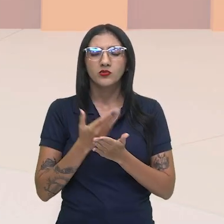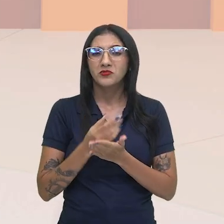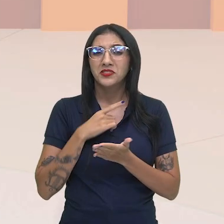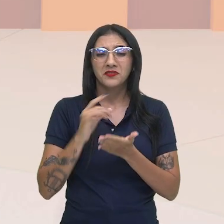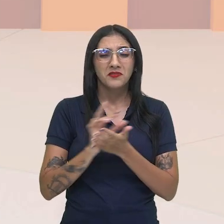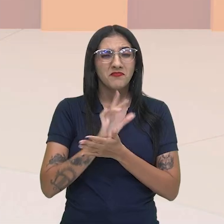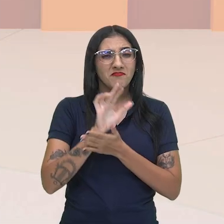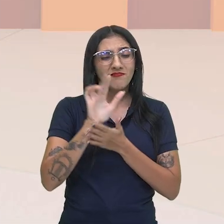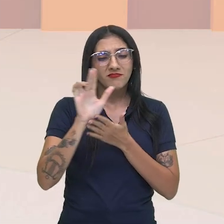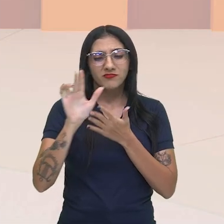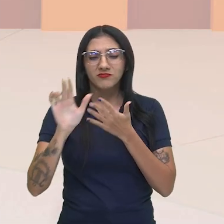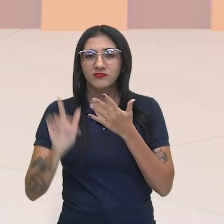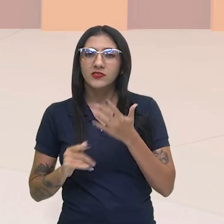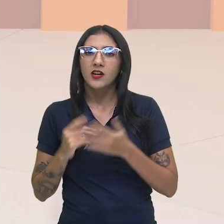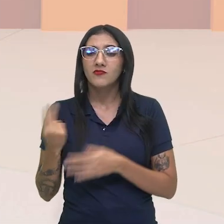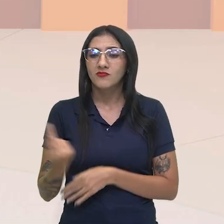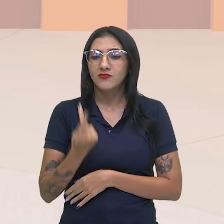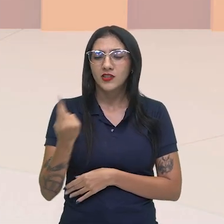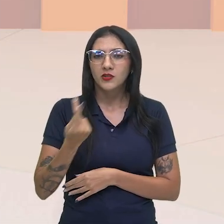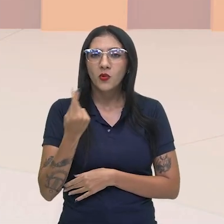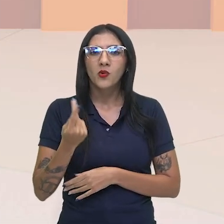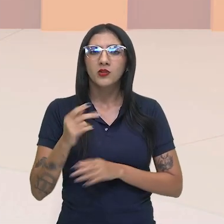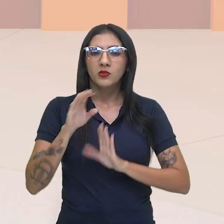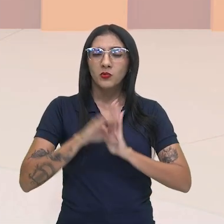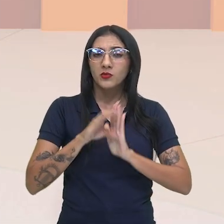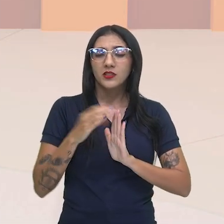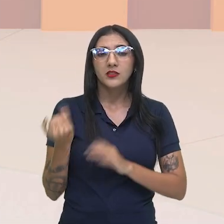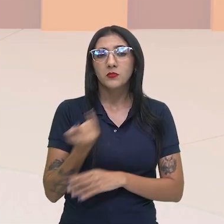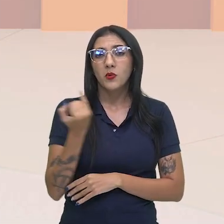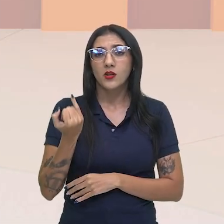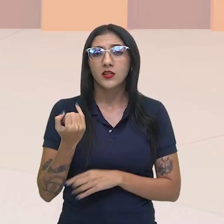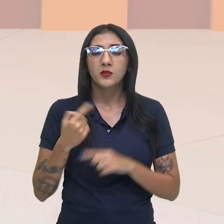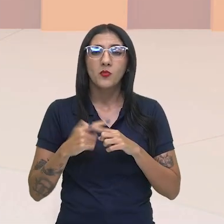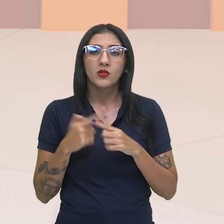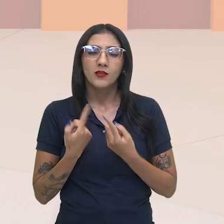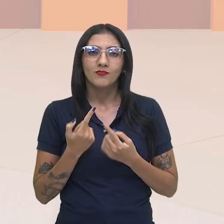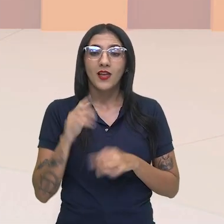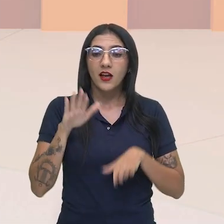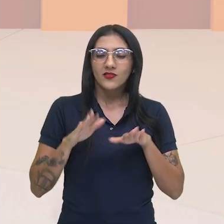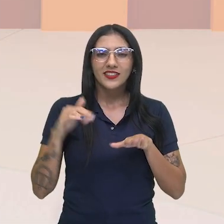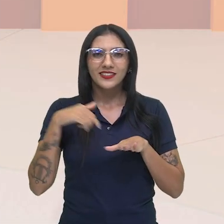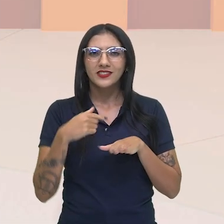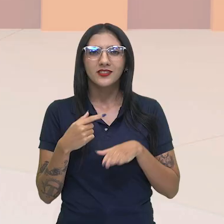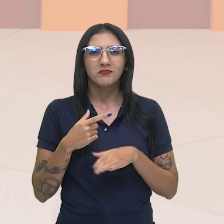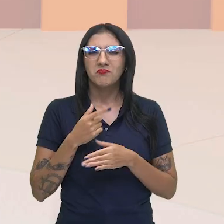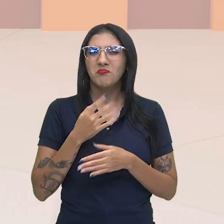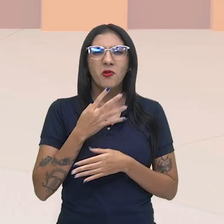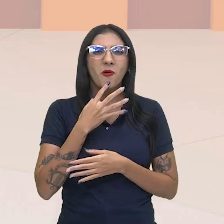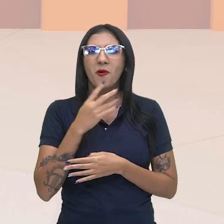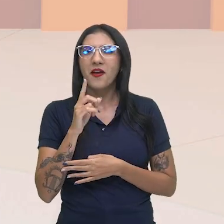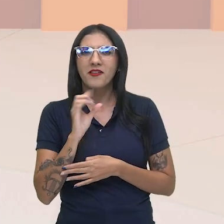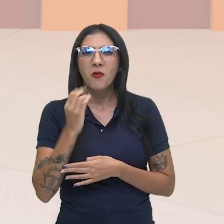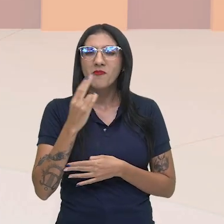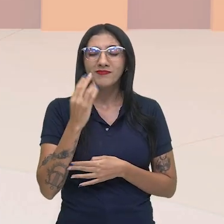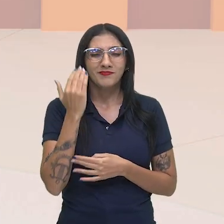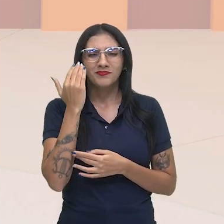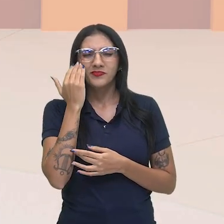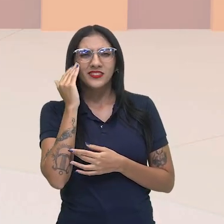são importantes e fundamentais e que muitas vezes nós não discutimos isso, nós não entendemos isso e por isso mesmo